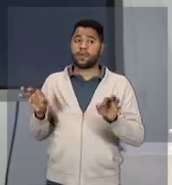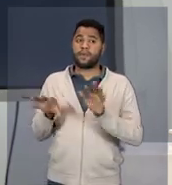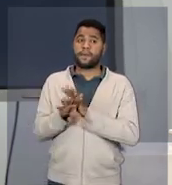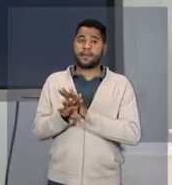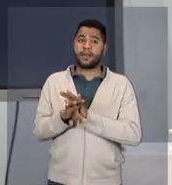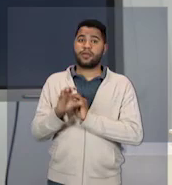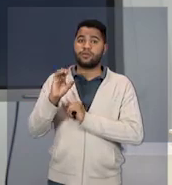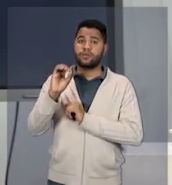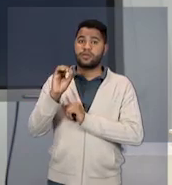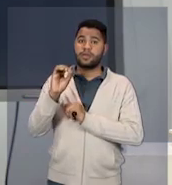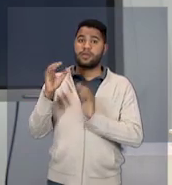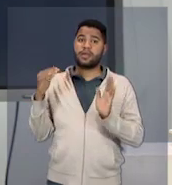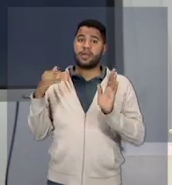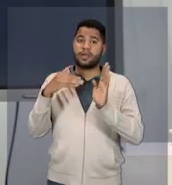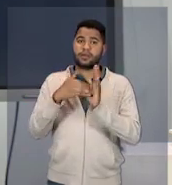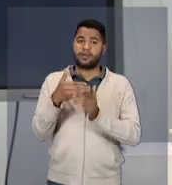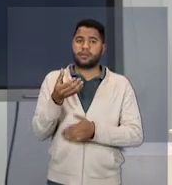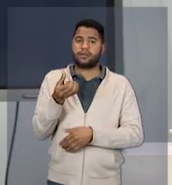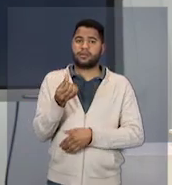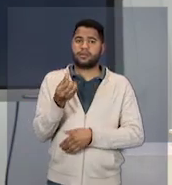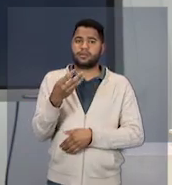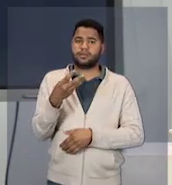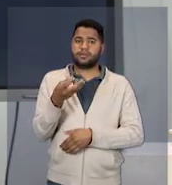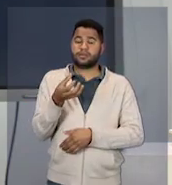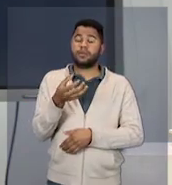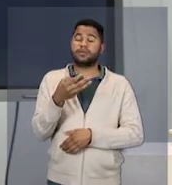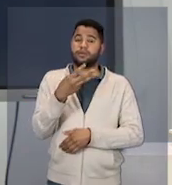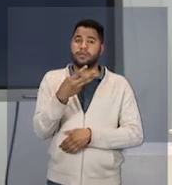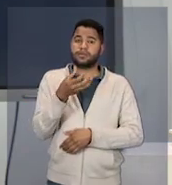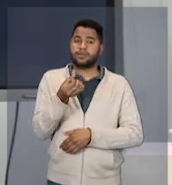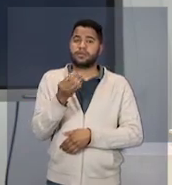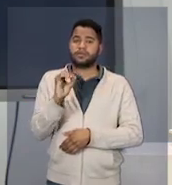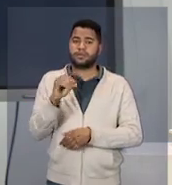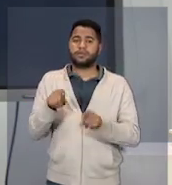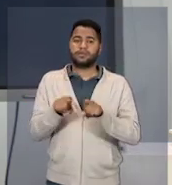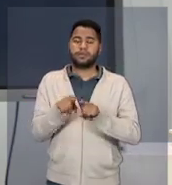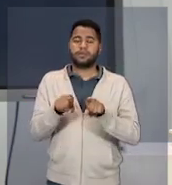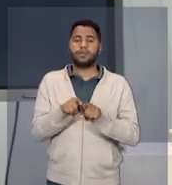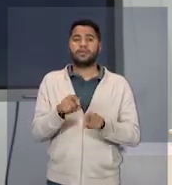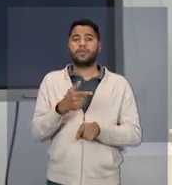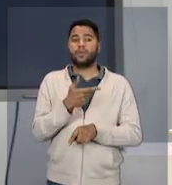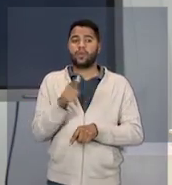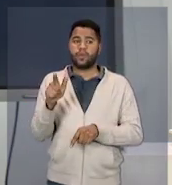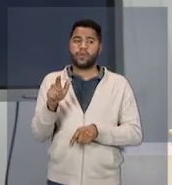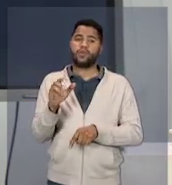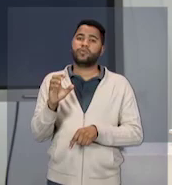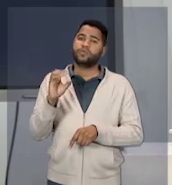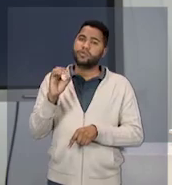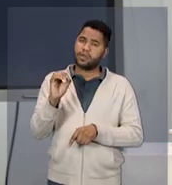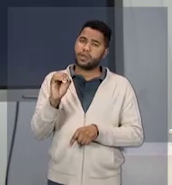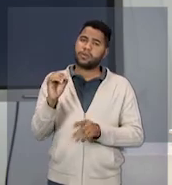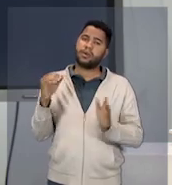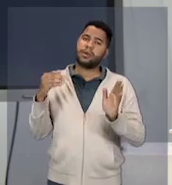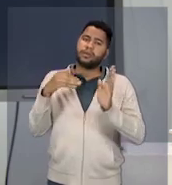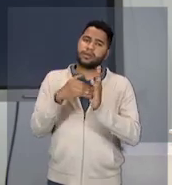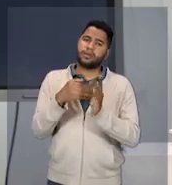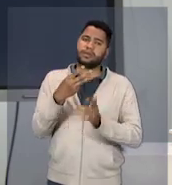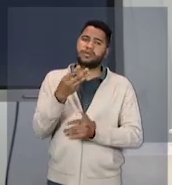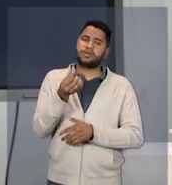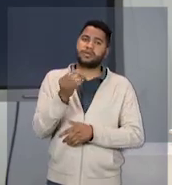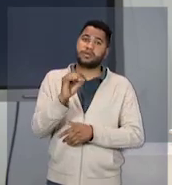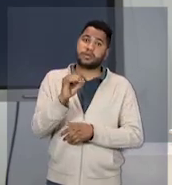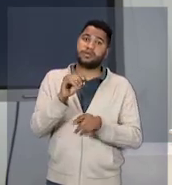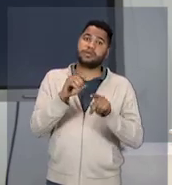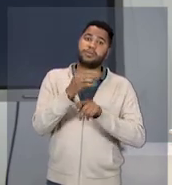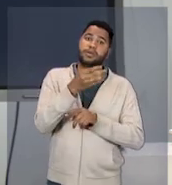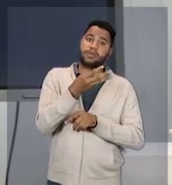ele vai de 0 até 360 e da mesma forma tem um que vai só de 0 a 360 no sentido e tem outro que tem